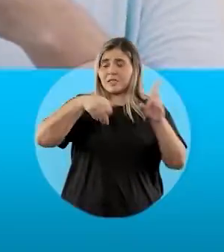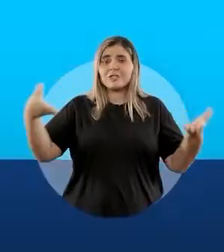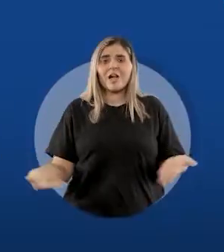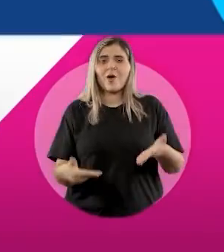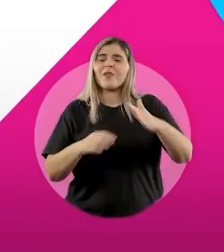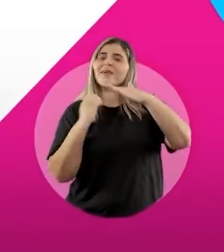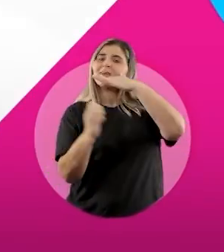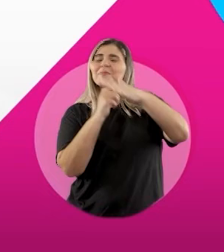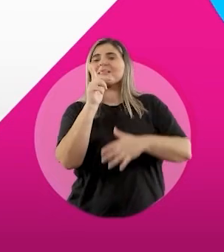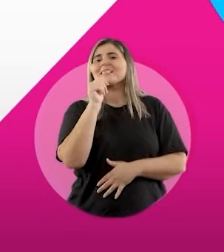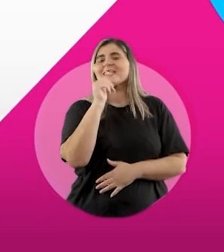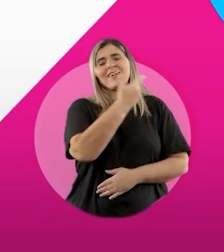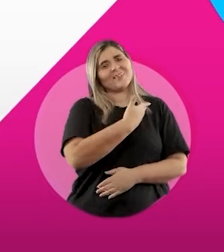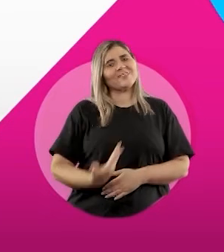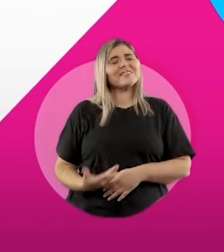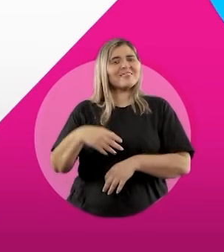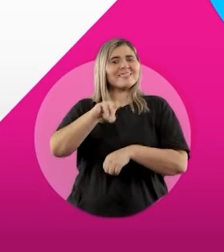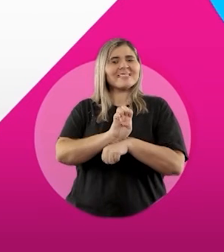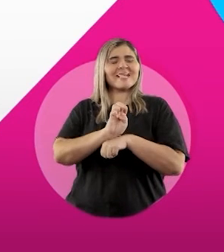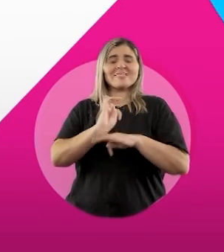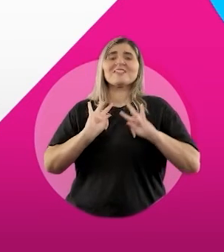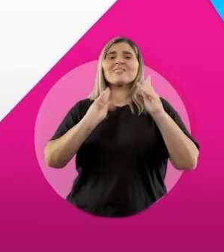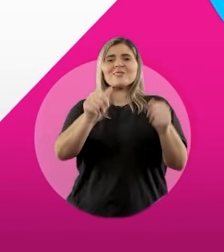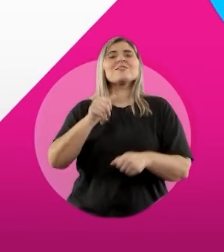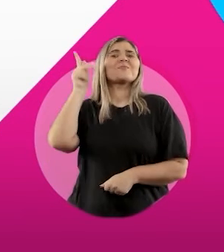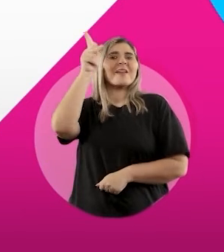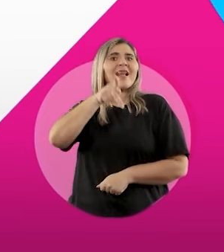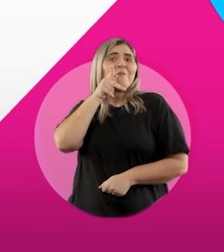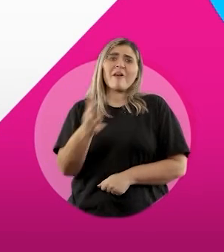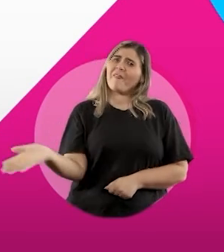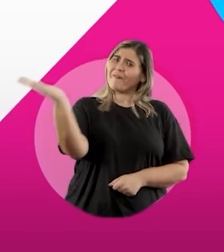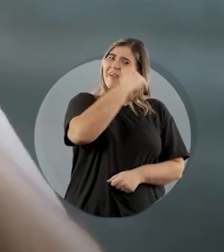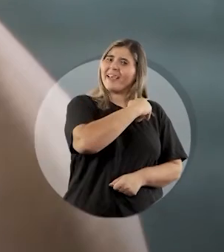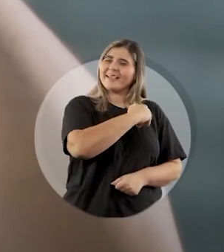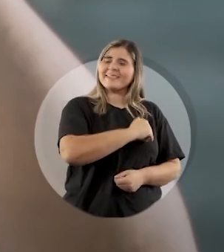mês. Cagepa e Governo do Estado. Somos todos Paraíba. Cuida!